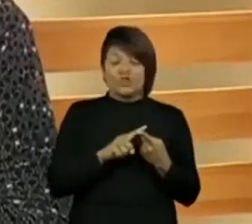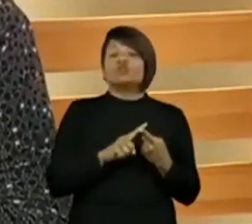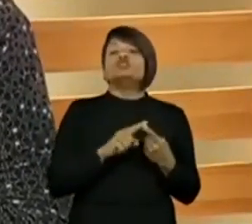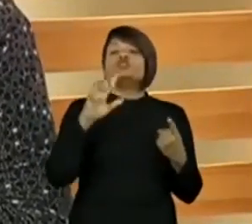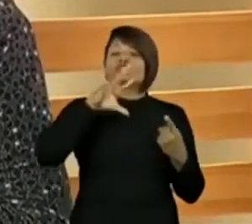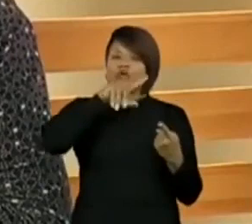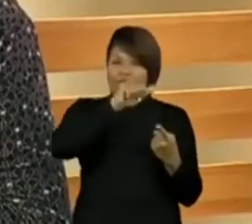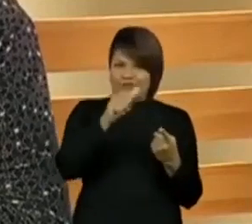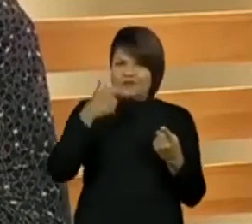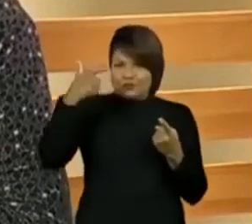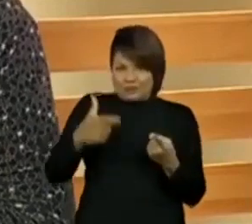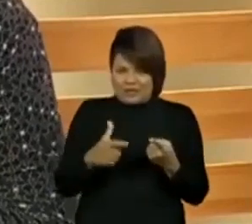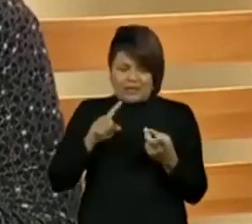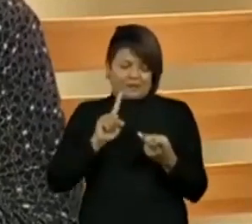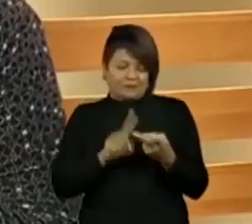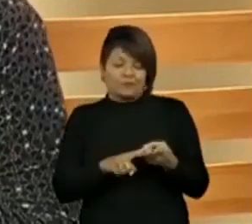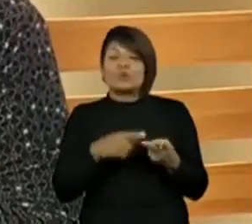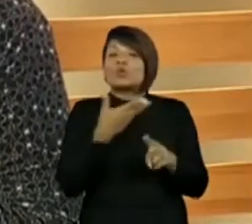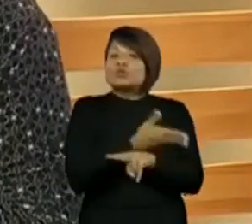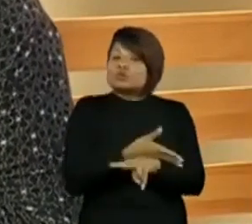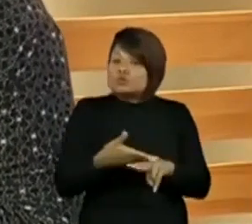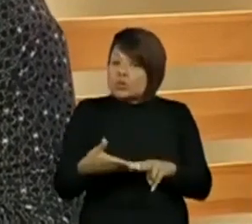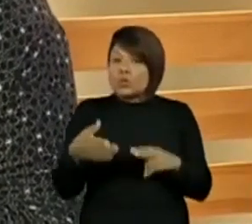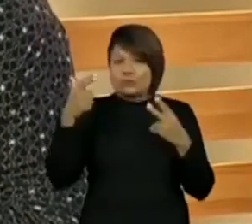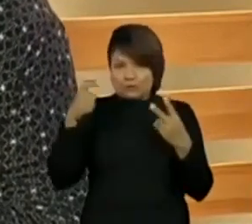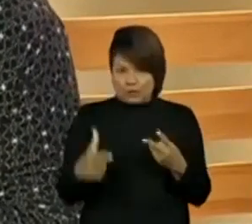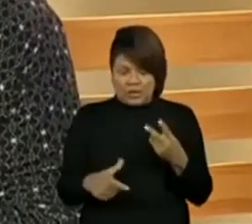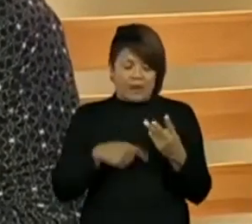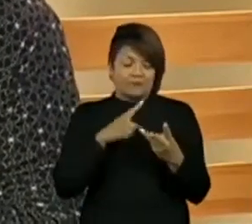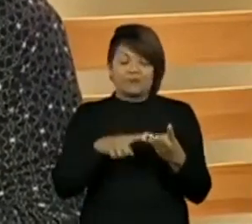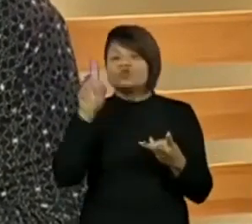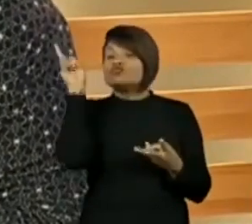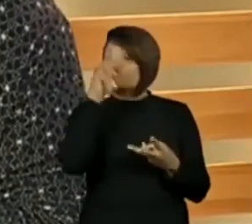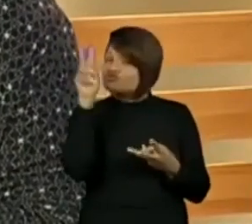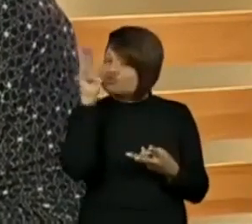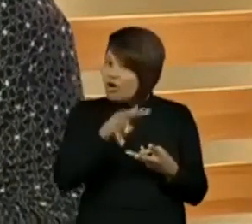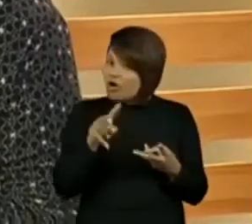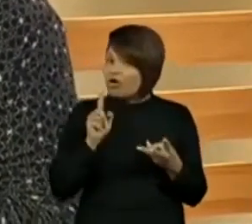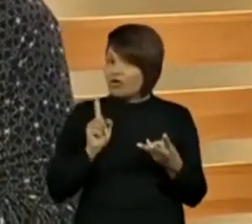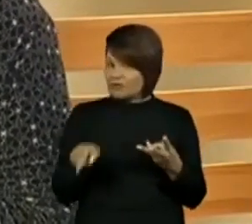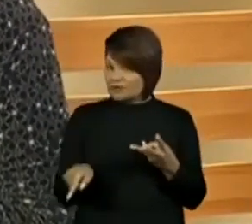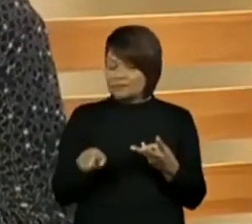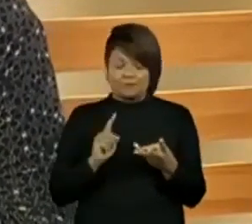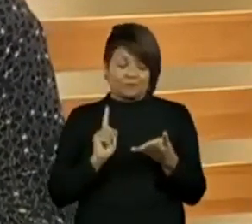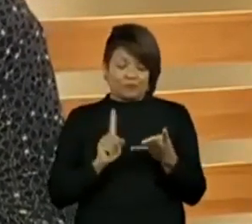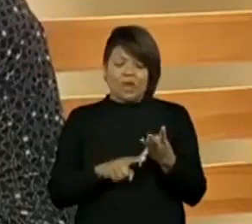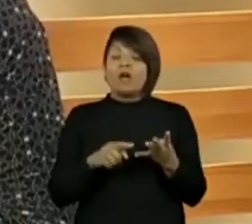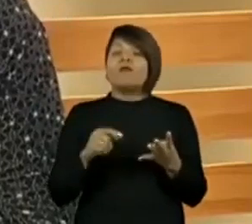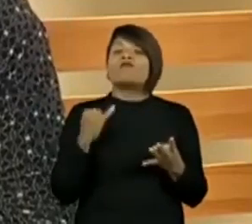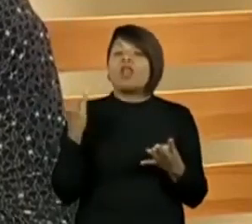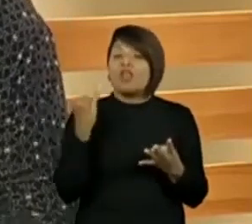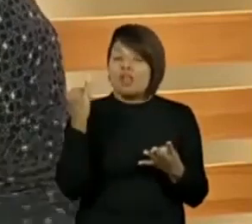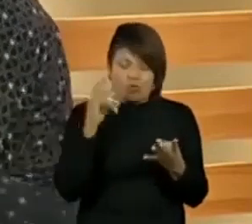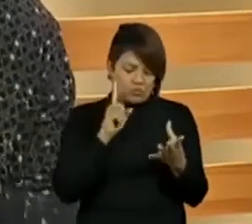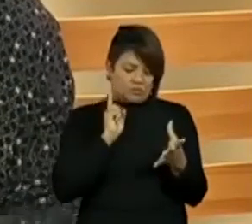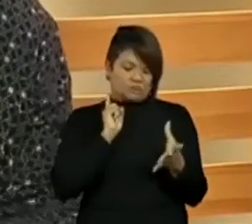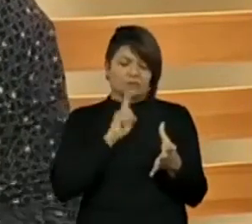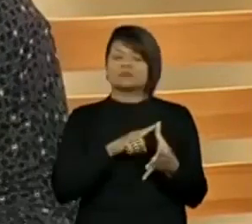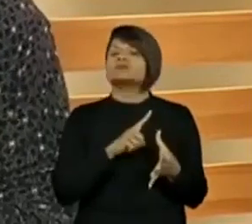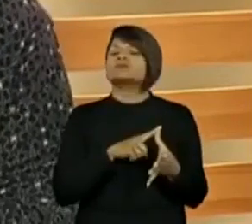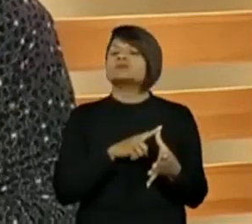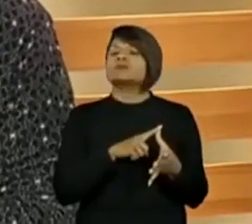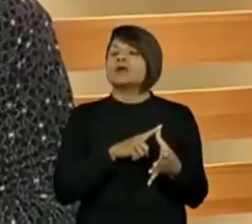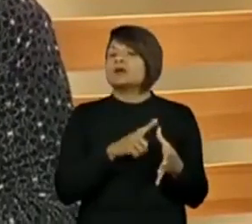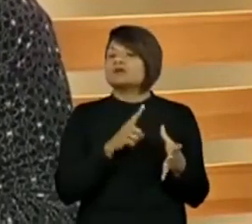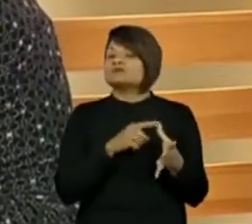de um lugar, sobre os costumes de um lugar, sobre a história, sobre os valores, ouvindo